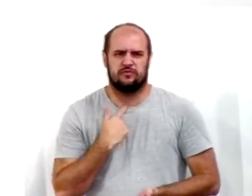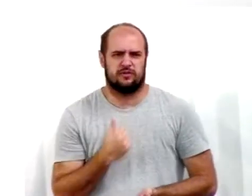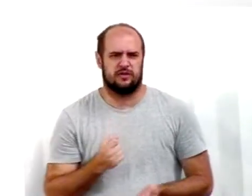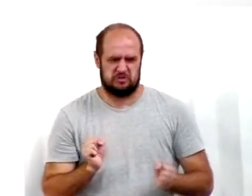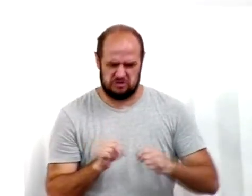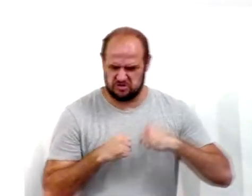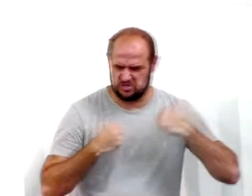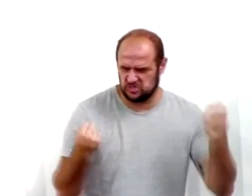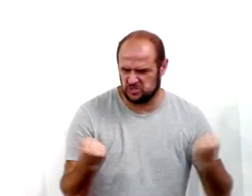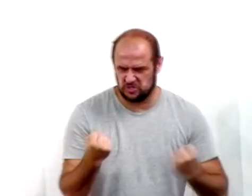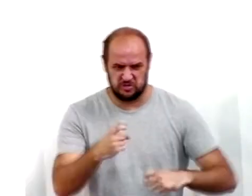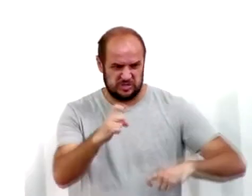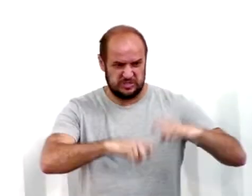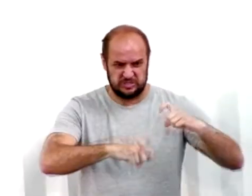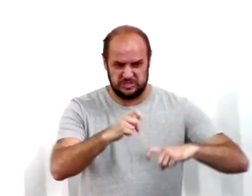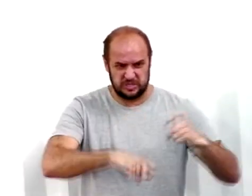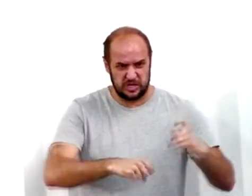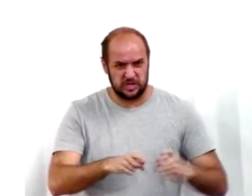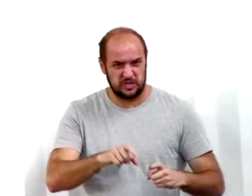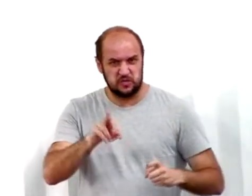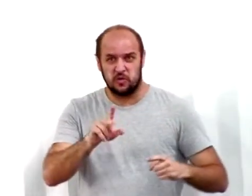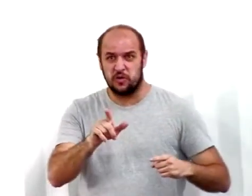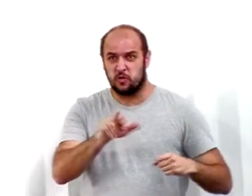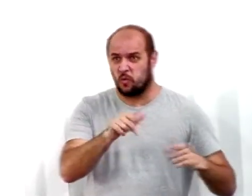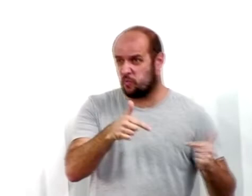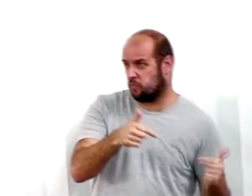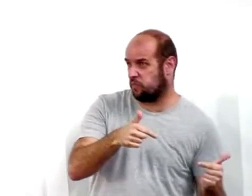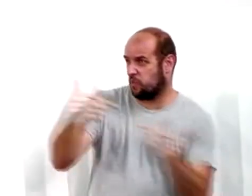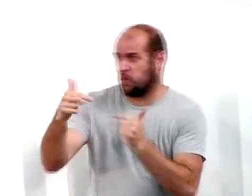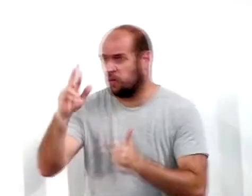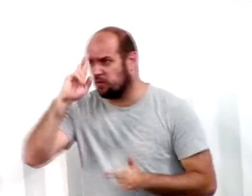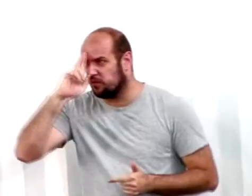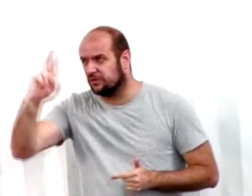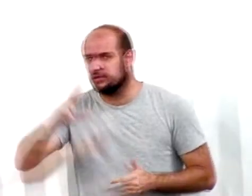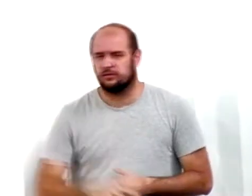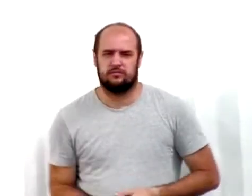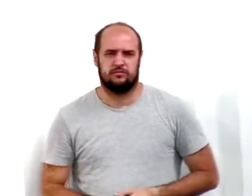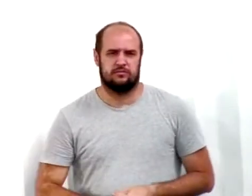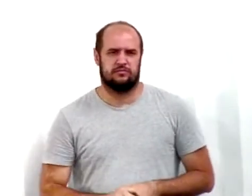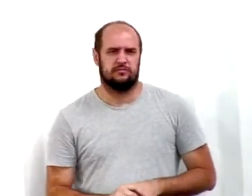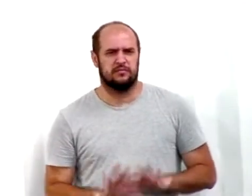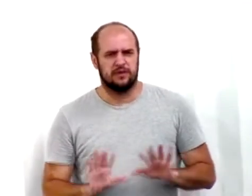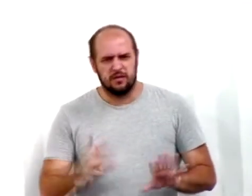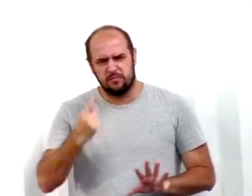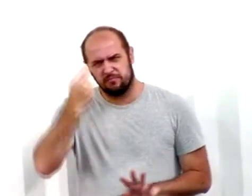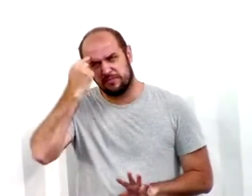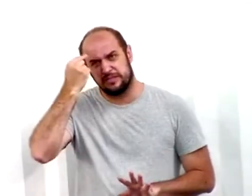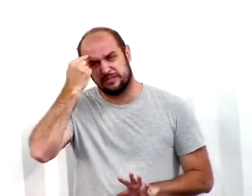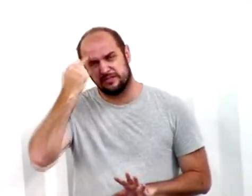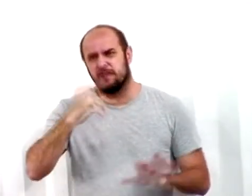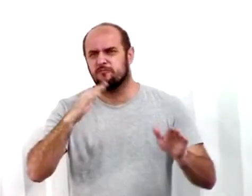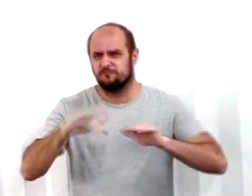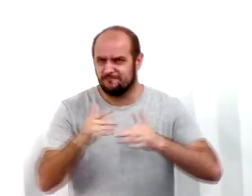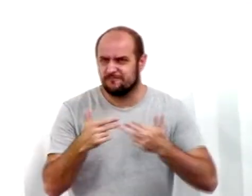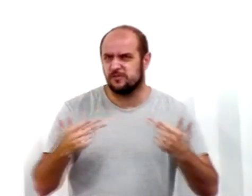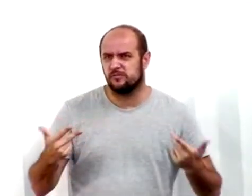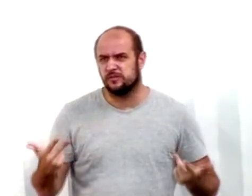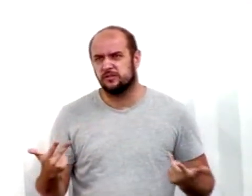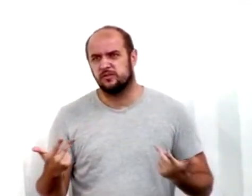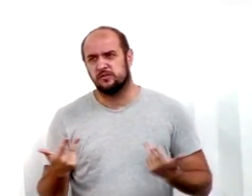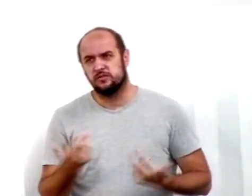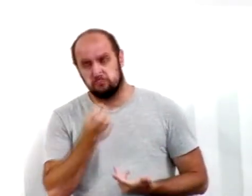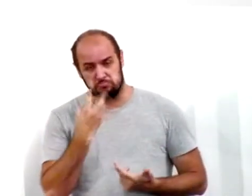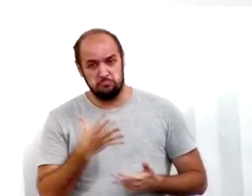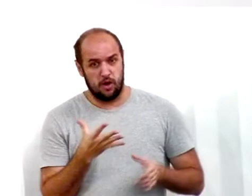o sexo como uma arma de ataque ao Senhor. Queridos, pensemos em algumas coisas que